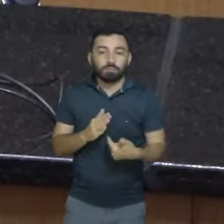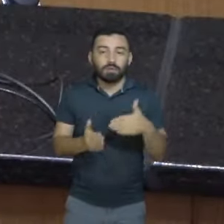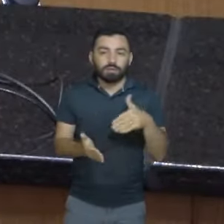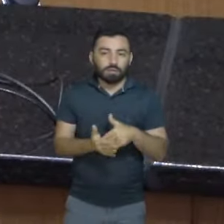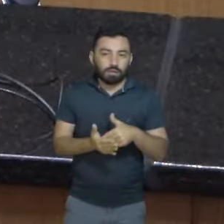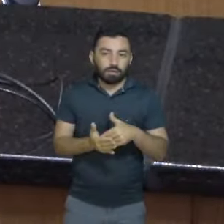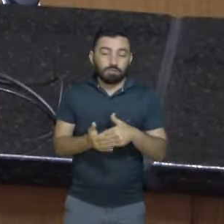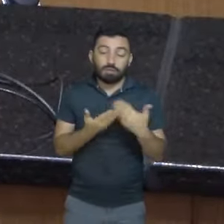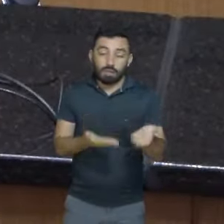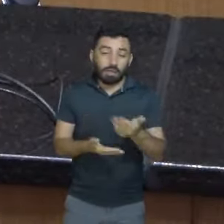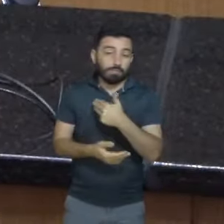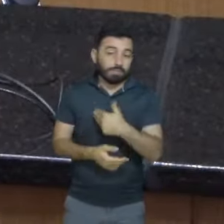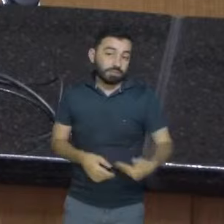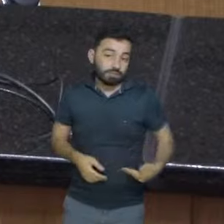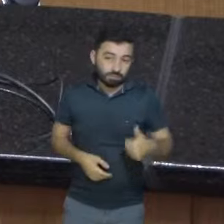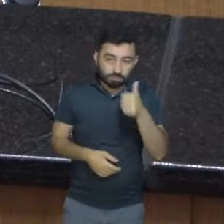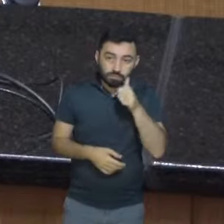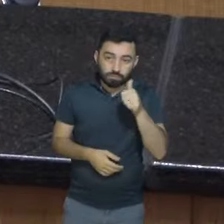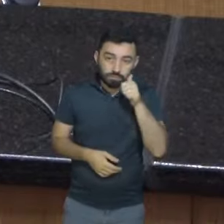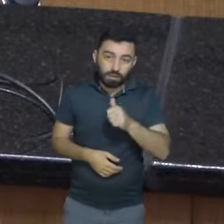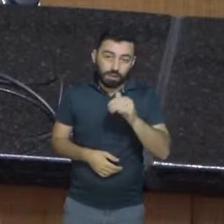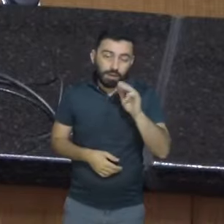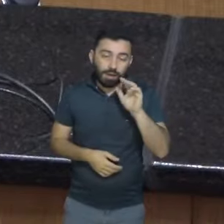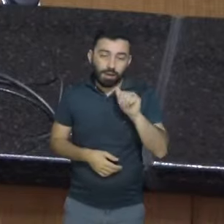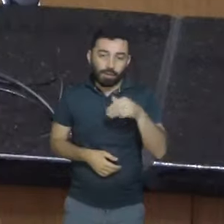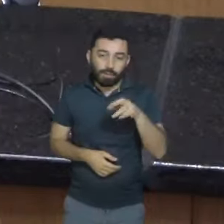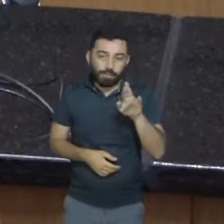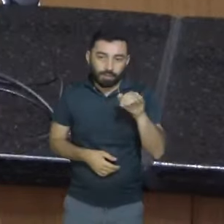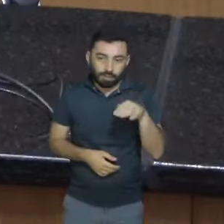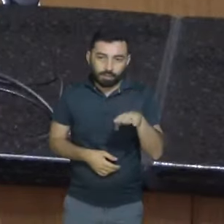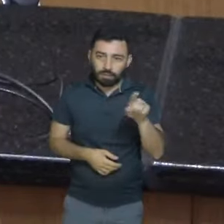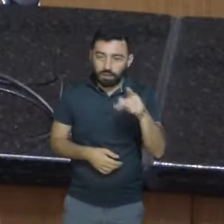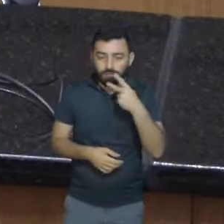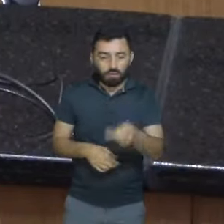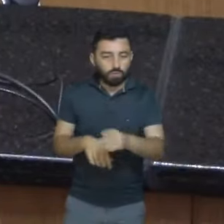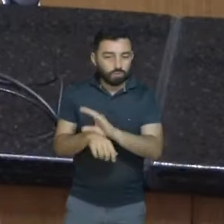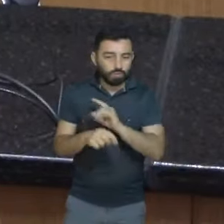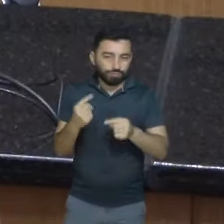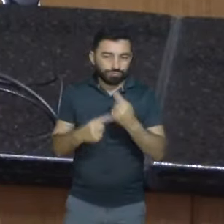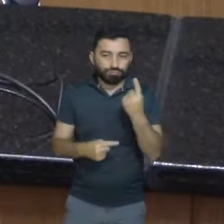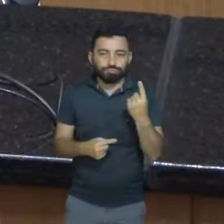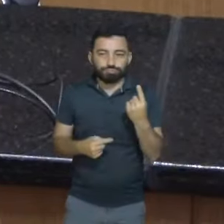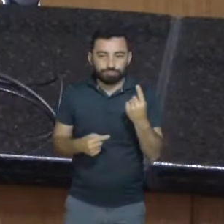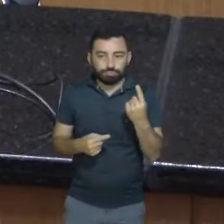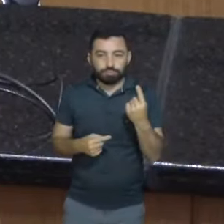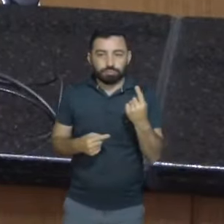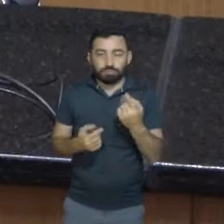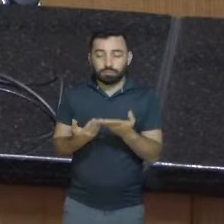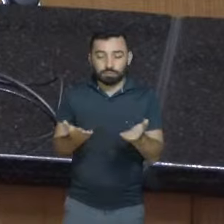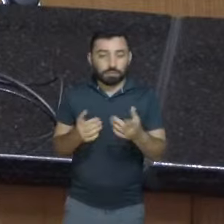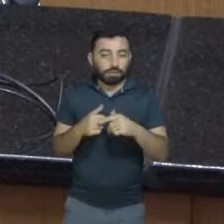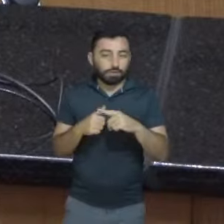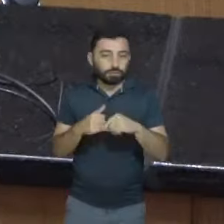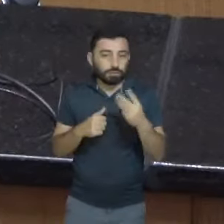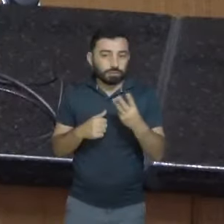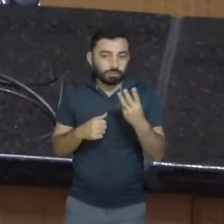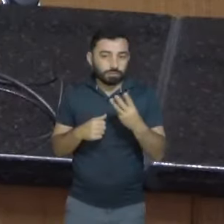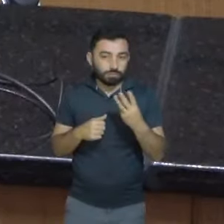Carmen Lúcia, monocraticamente, né? Declarando inconstitucional o artigo 3º